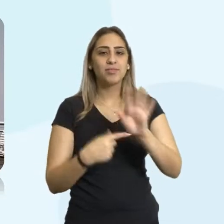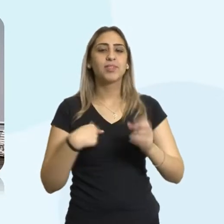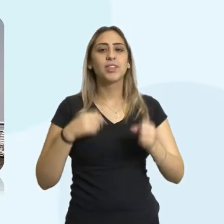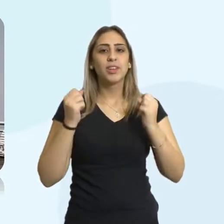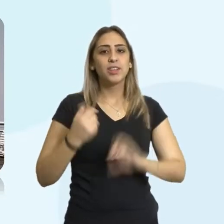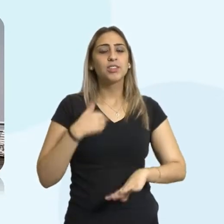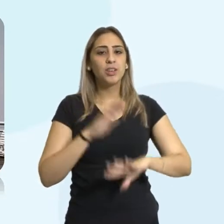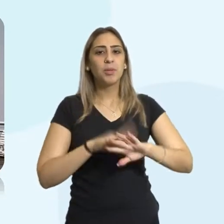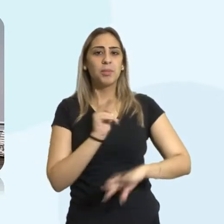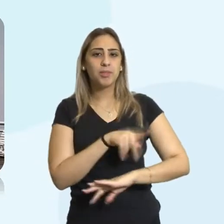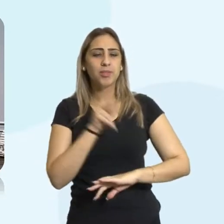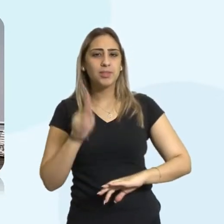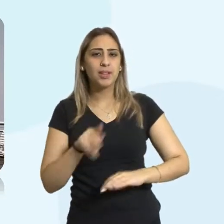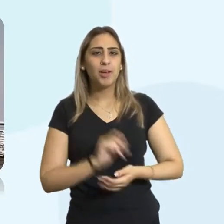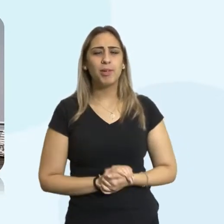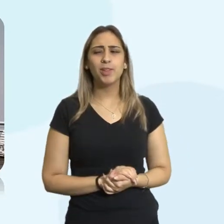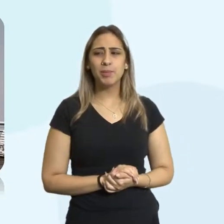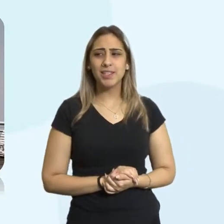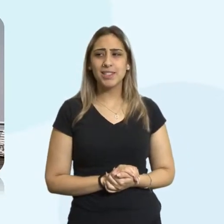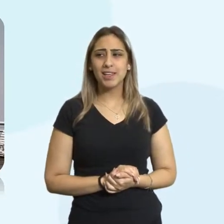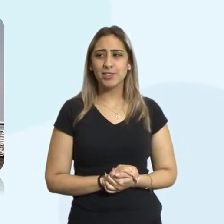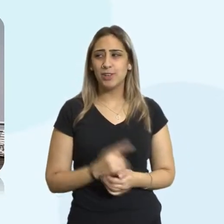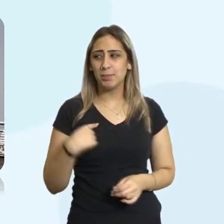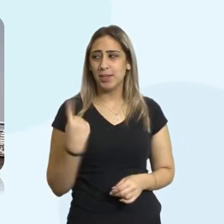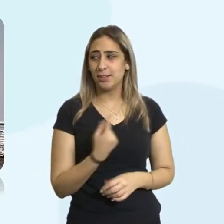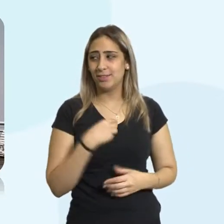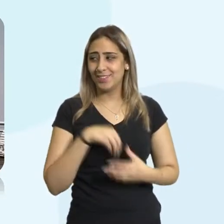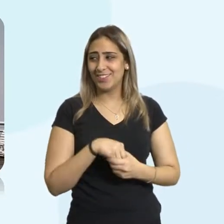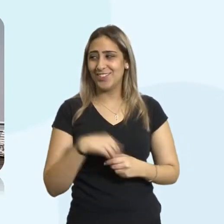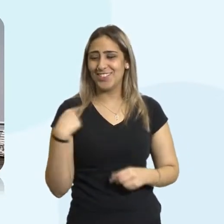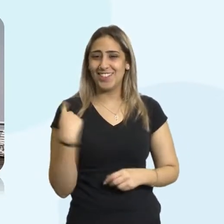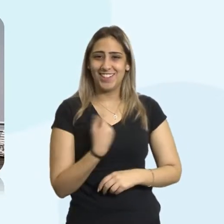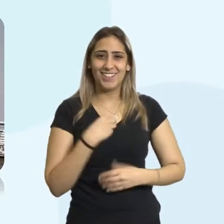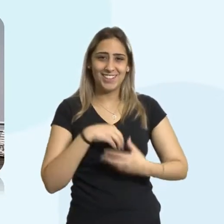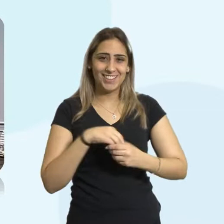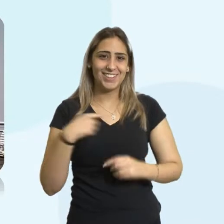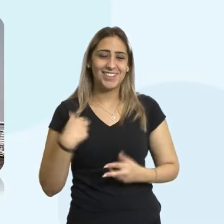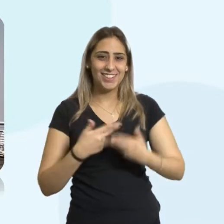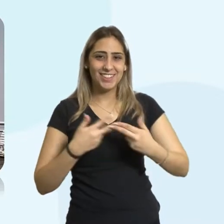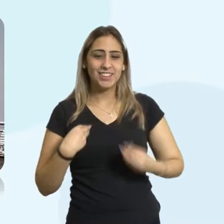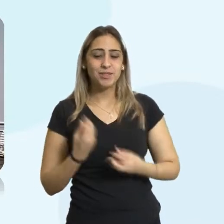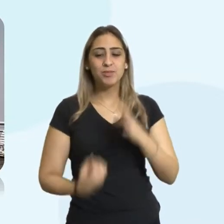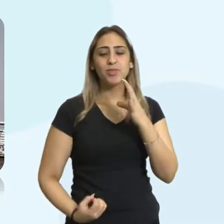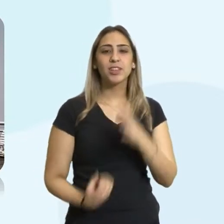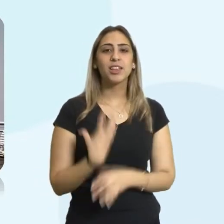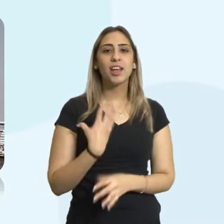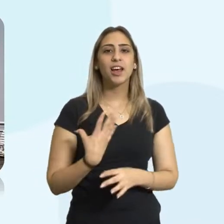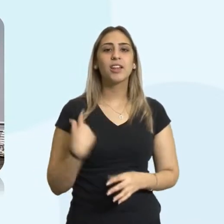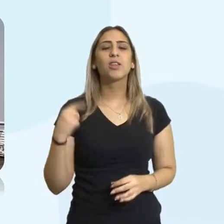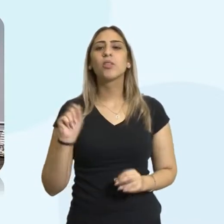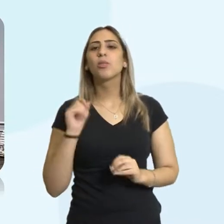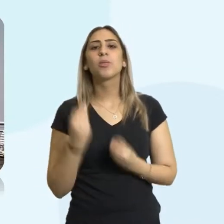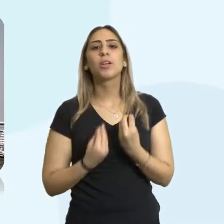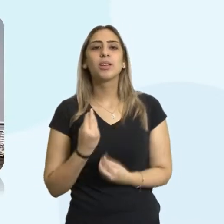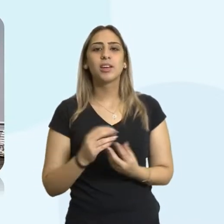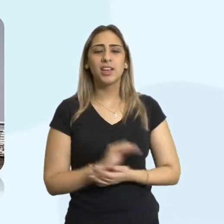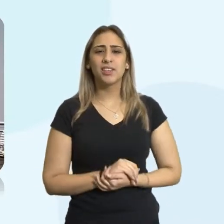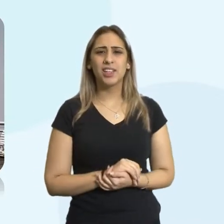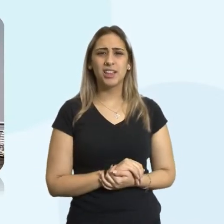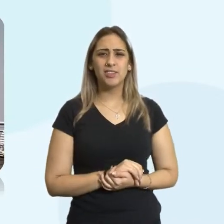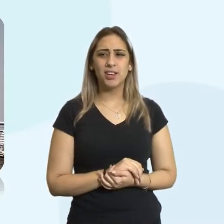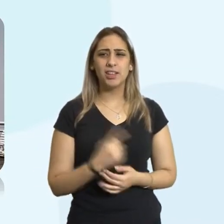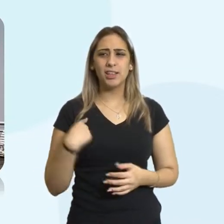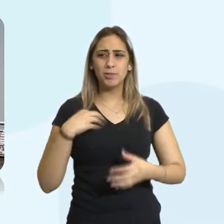pode até chamar o professor de história para isso né explicar um pouquinho como que a capoeira foi criada né como que ela era utilizada